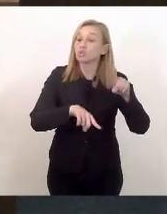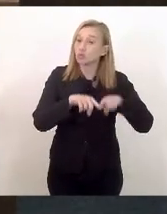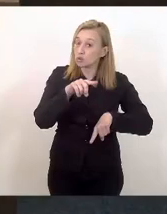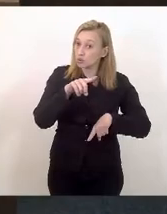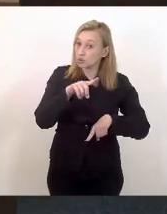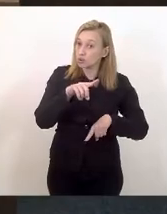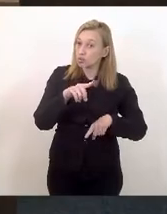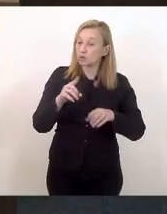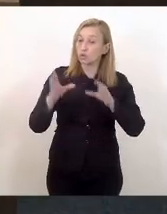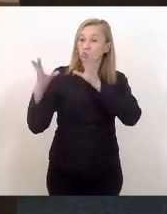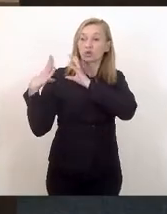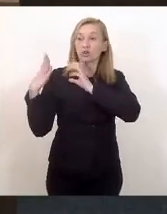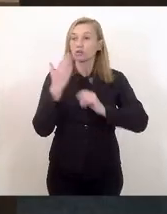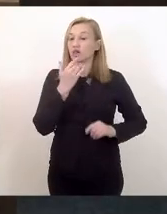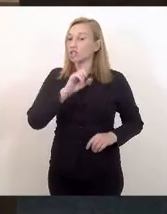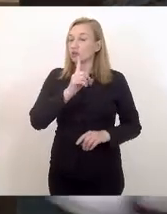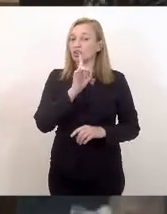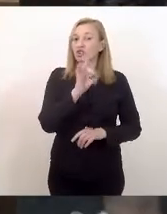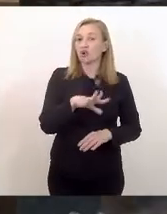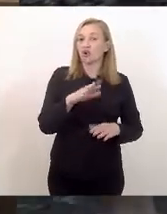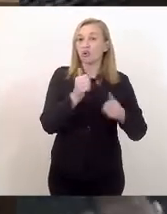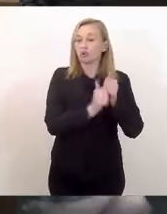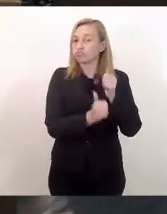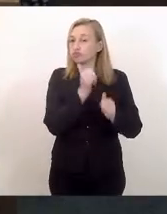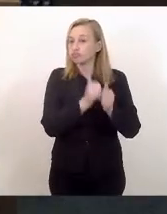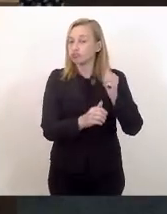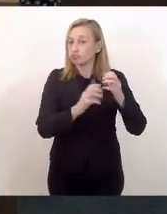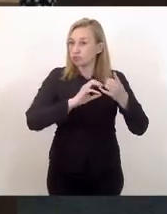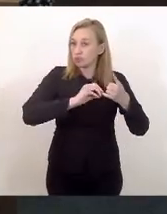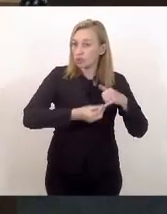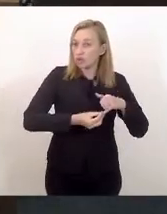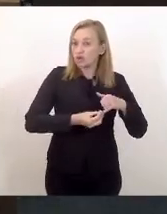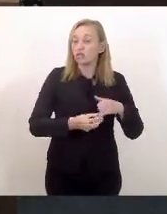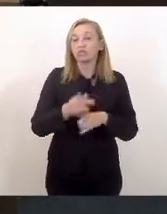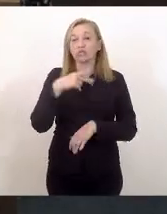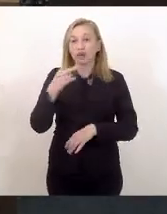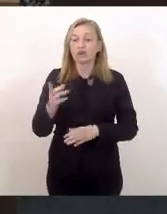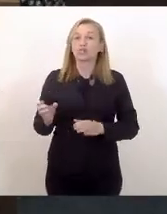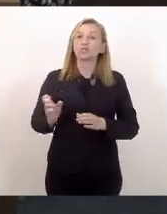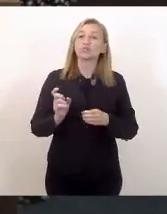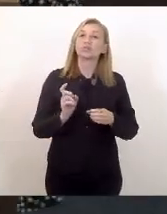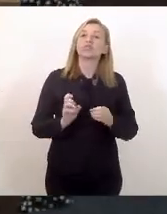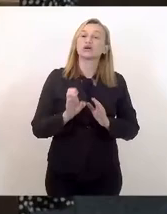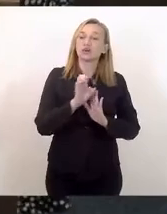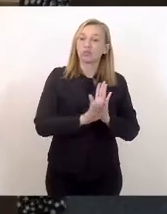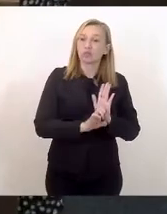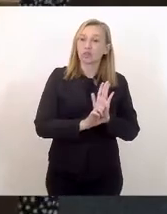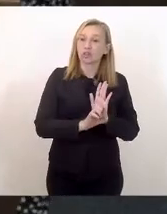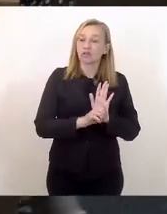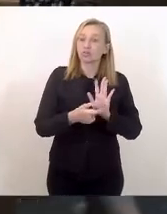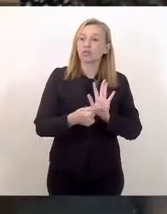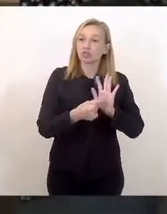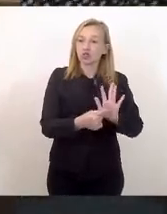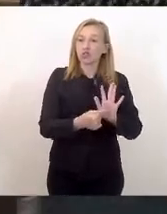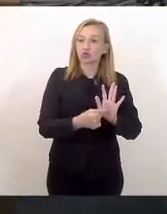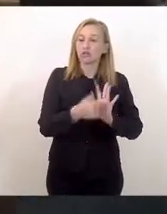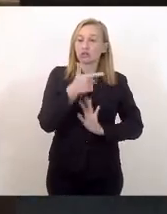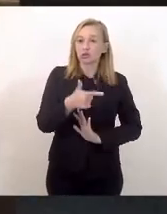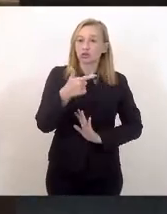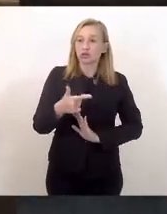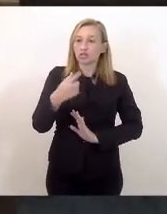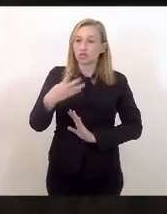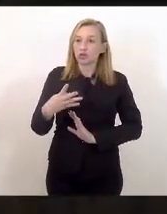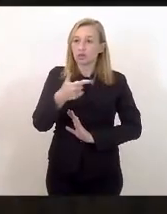básica, não é só para arroz e feijão. Então, estou colocando a emenda internalizando o convênio ICMS